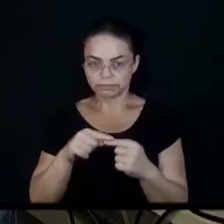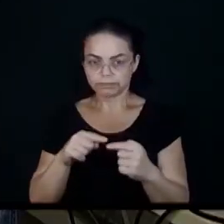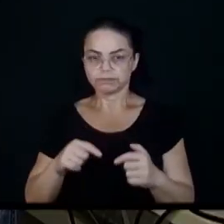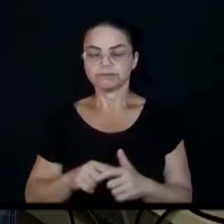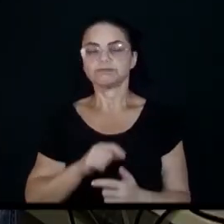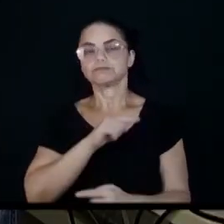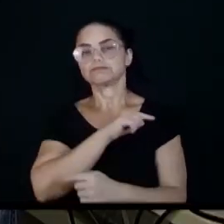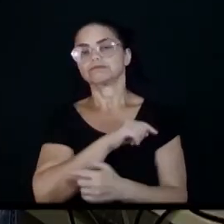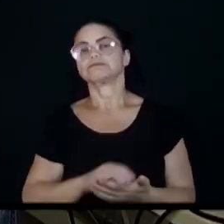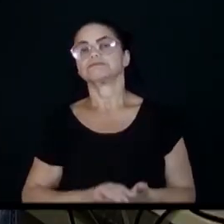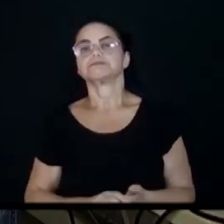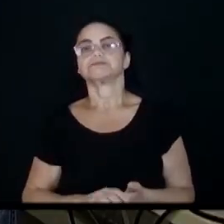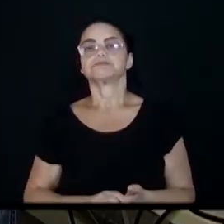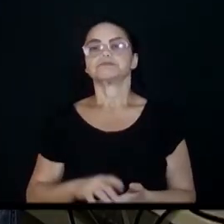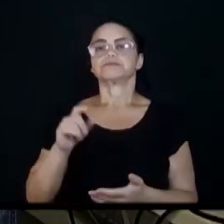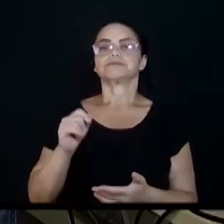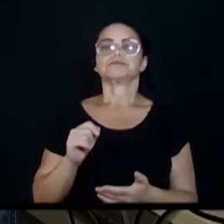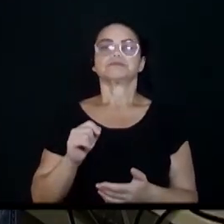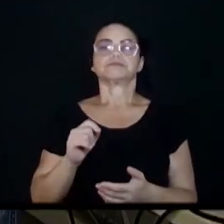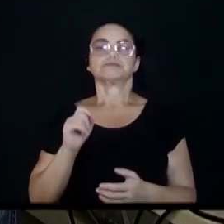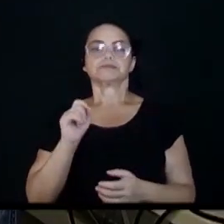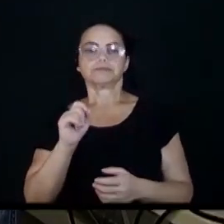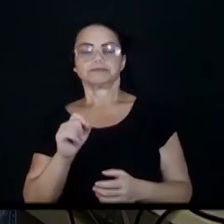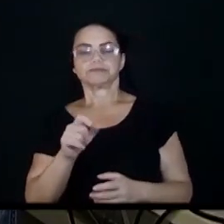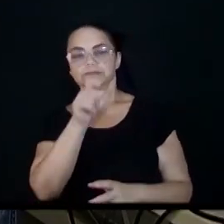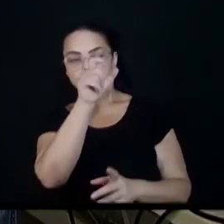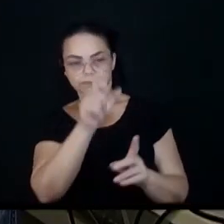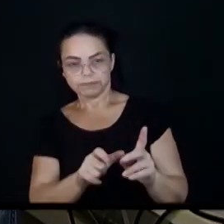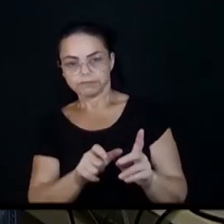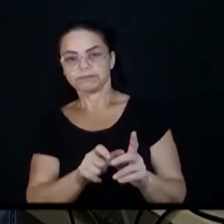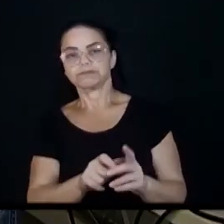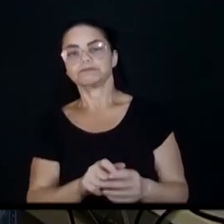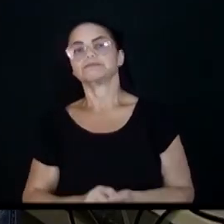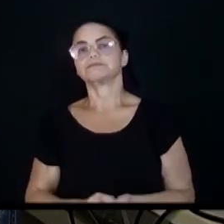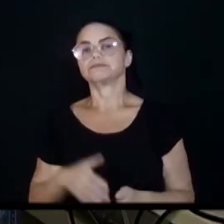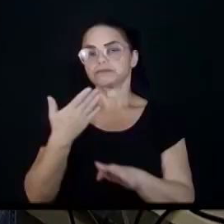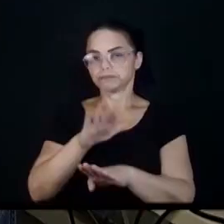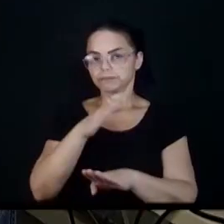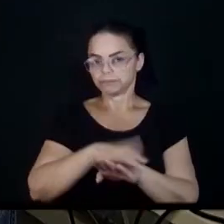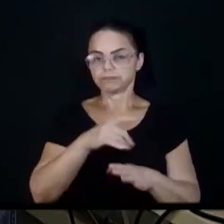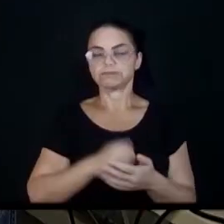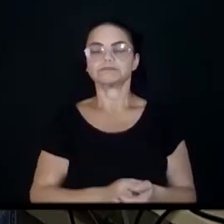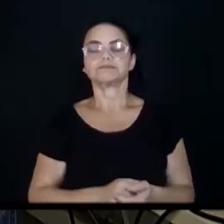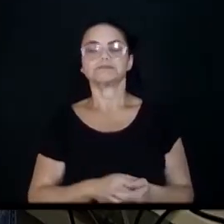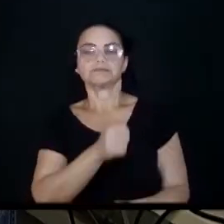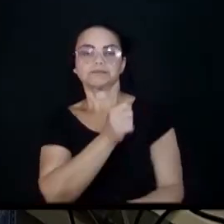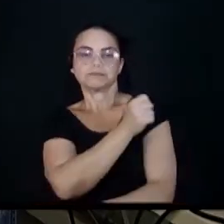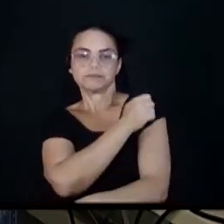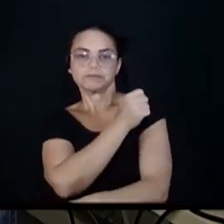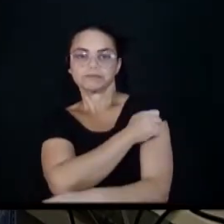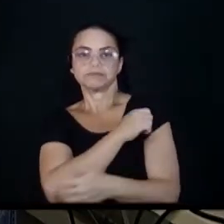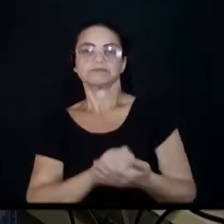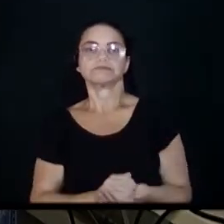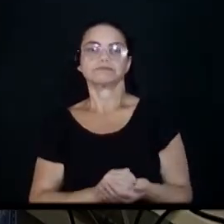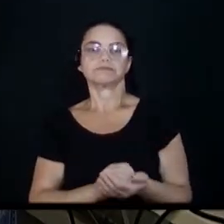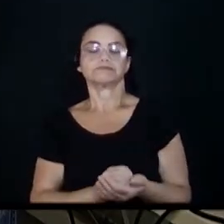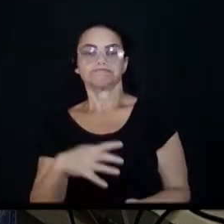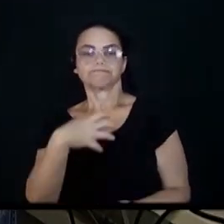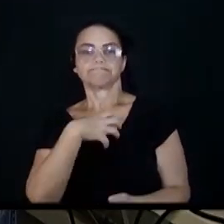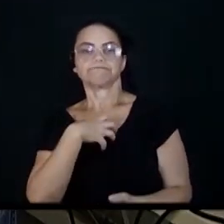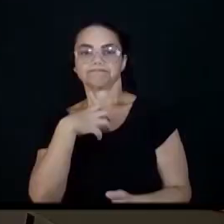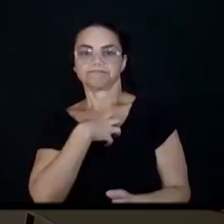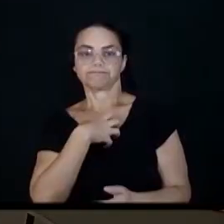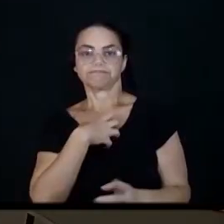que essa pessoa, né, os membros que estão aqui, os alunos, eles vão se identificar, em algum momento eles